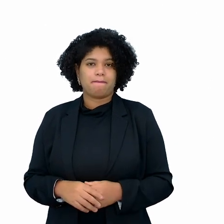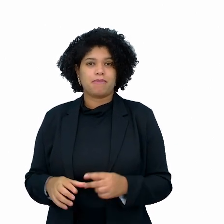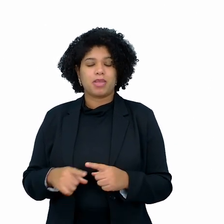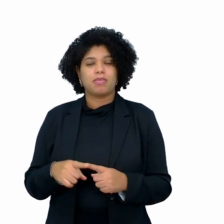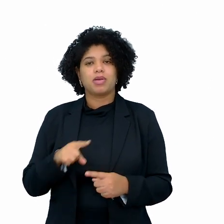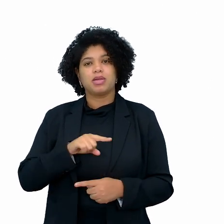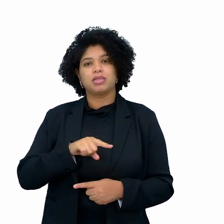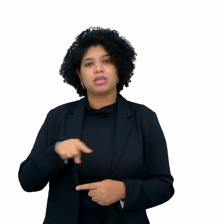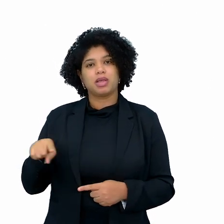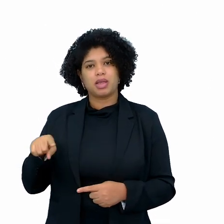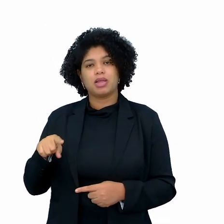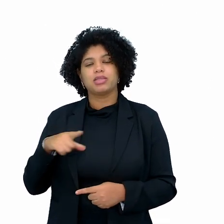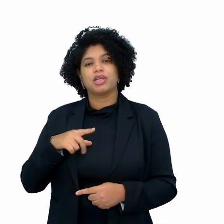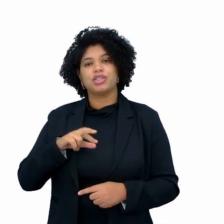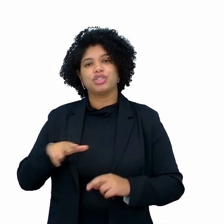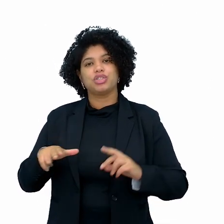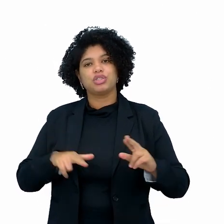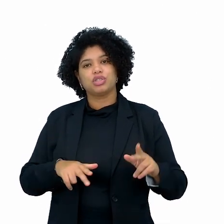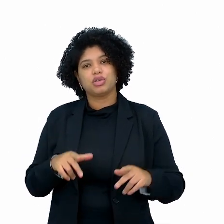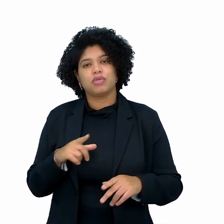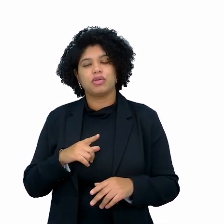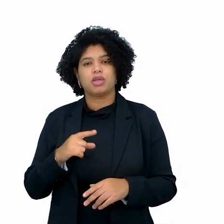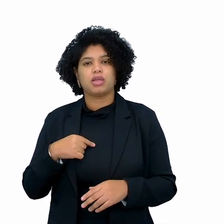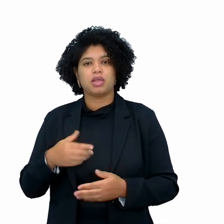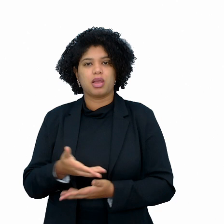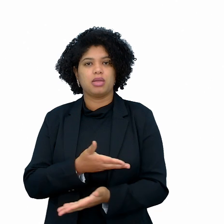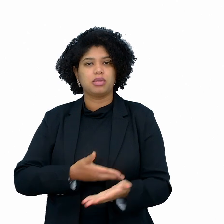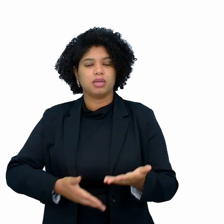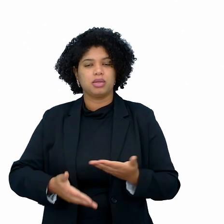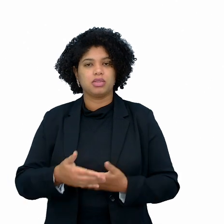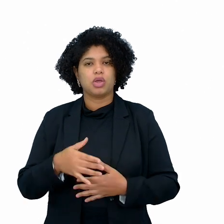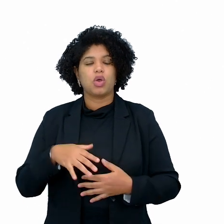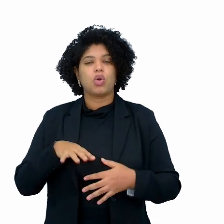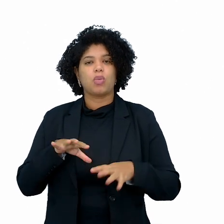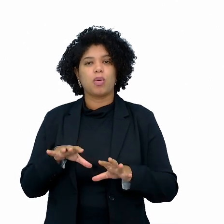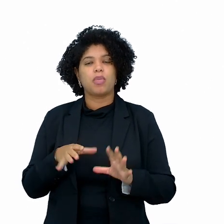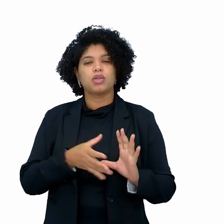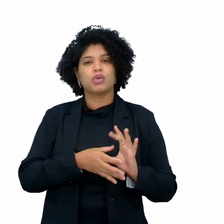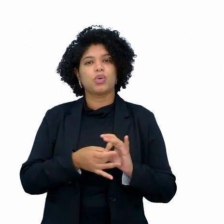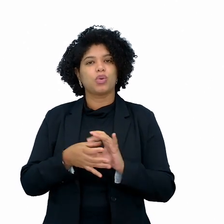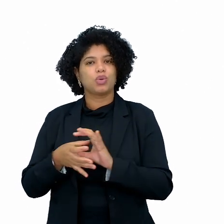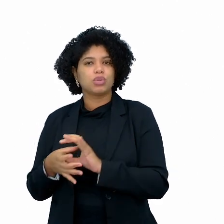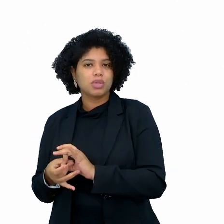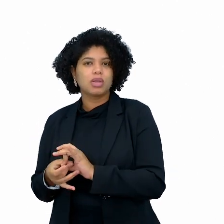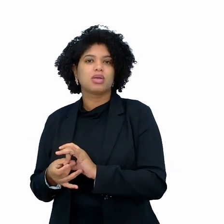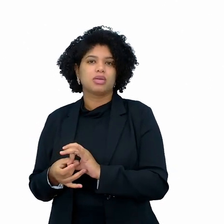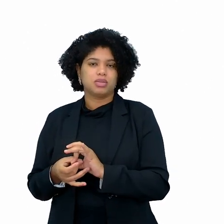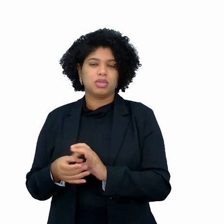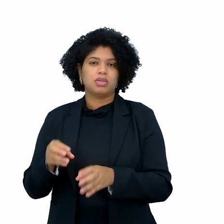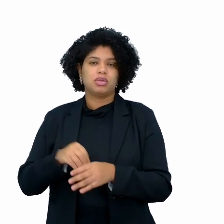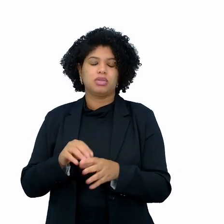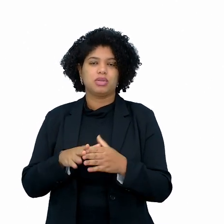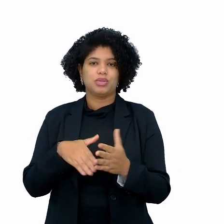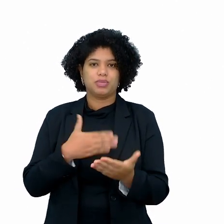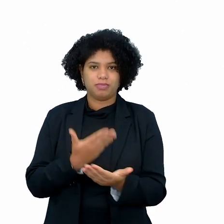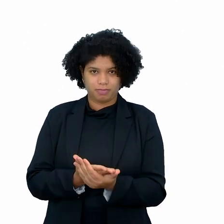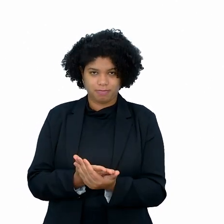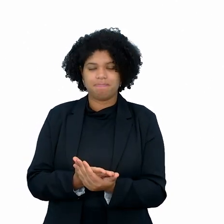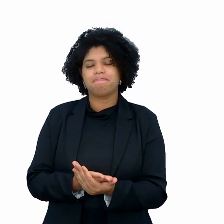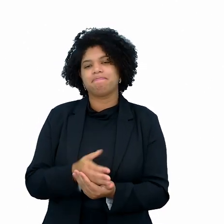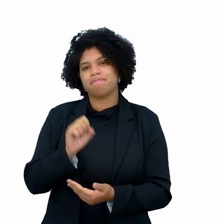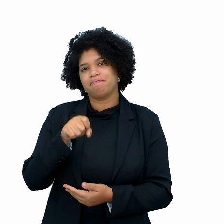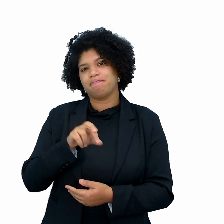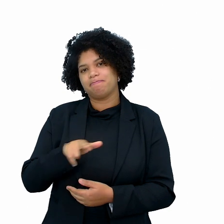estão ali são diferentes, a interação, né, o momento, o contexto do que está acontecendo na escola também